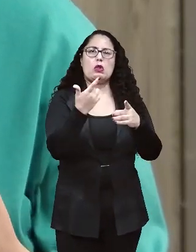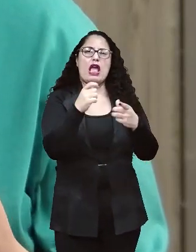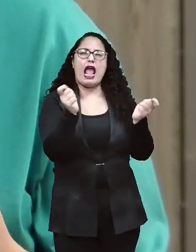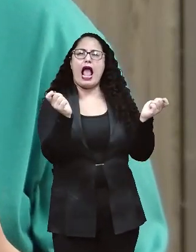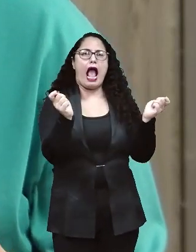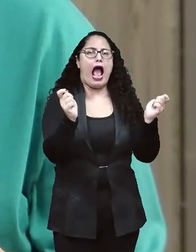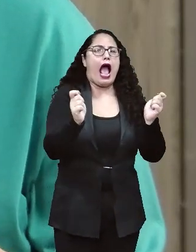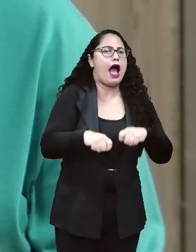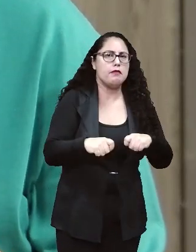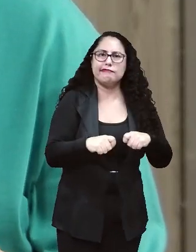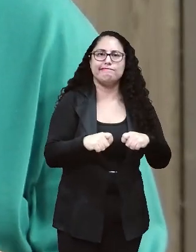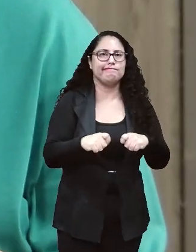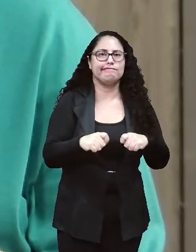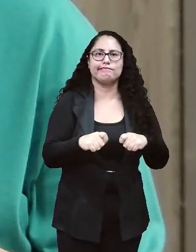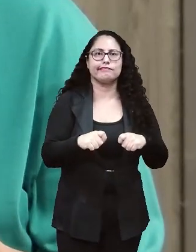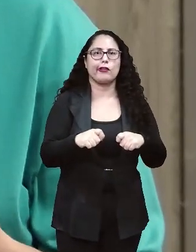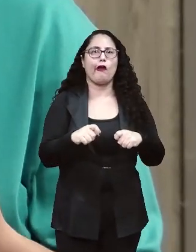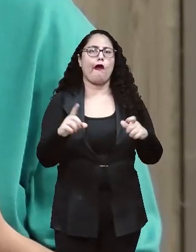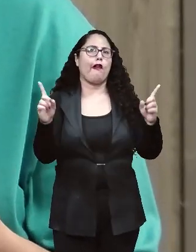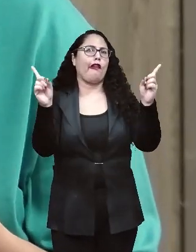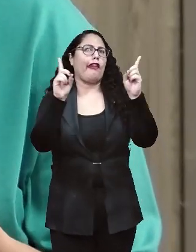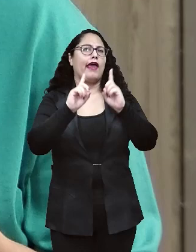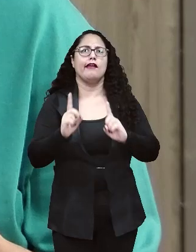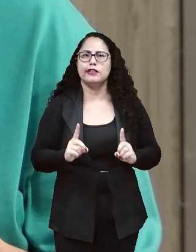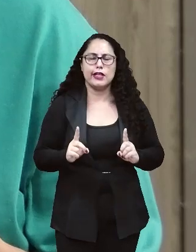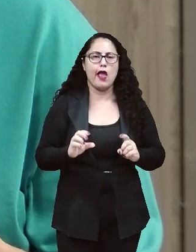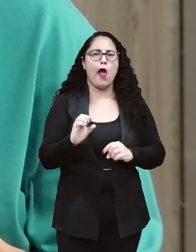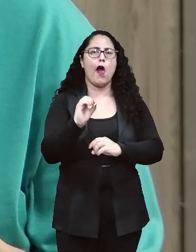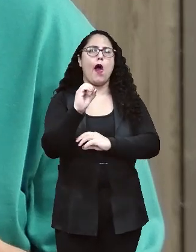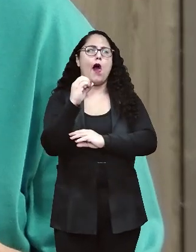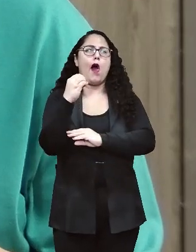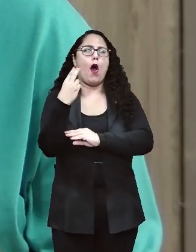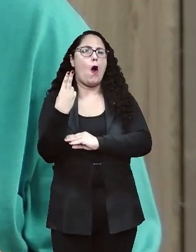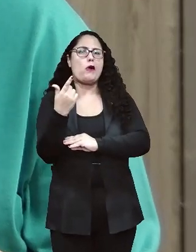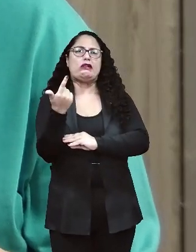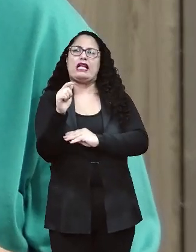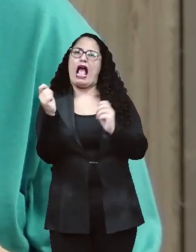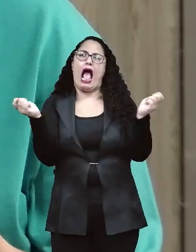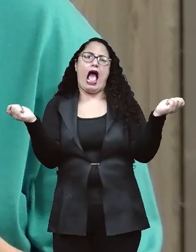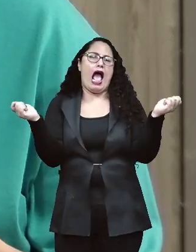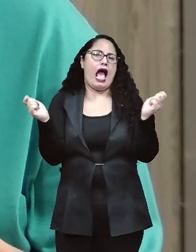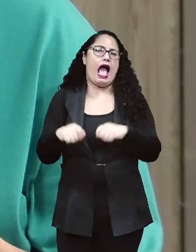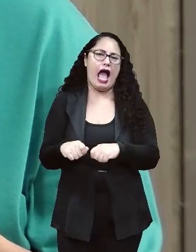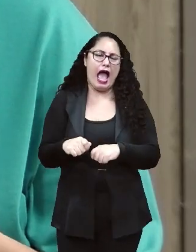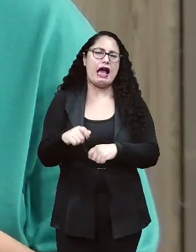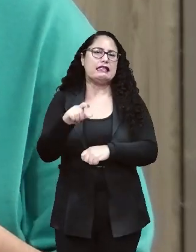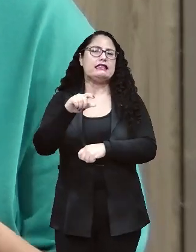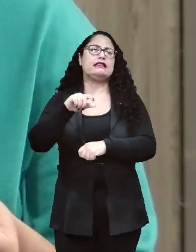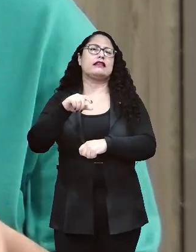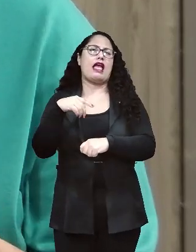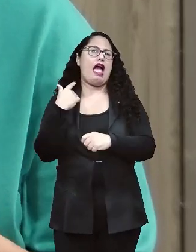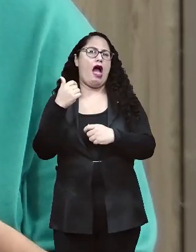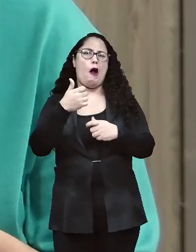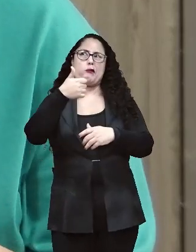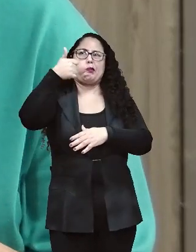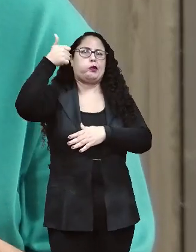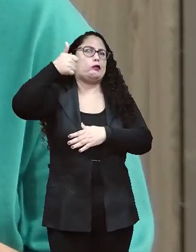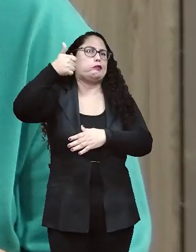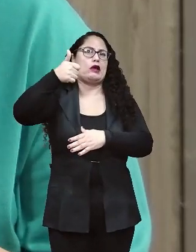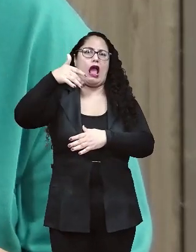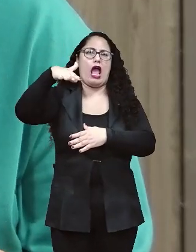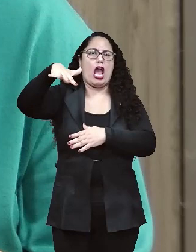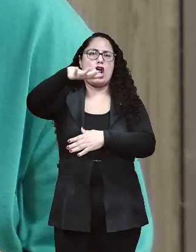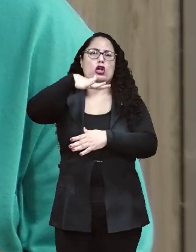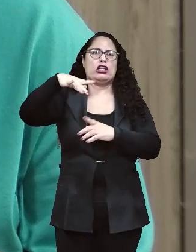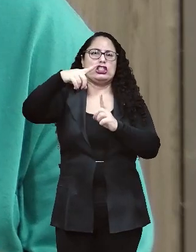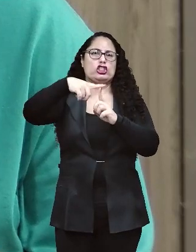inaptidão ou deficiência ou incapacidade é o pilar desse